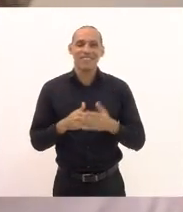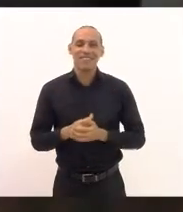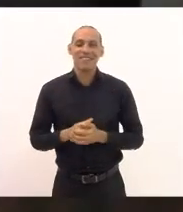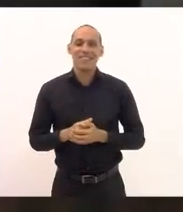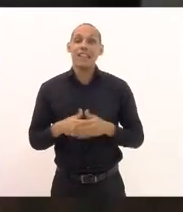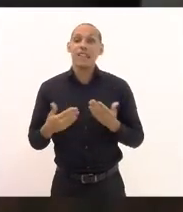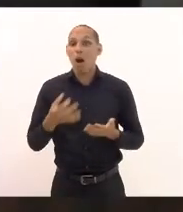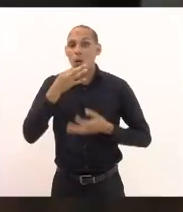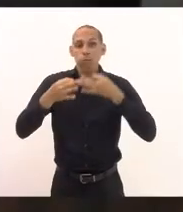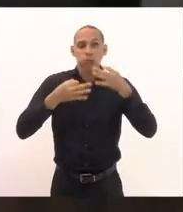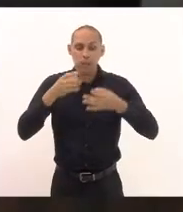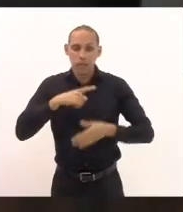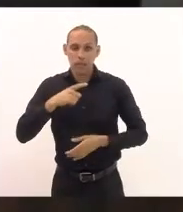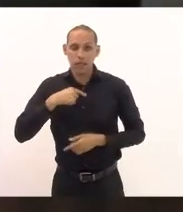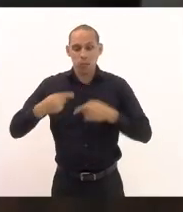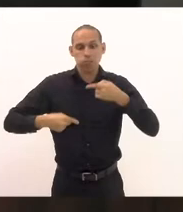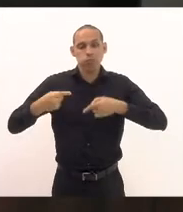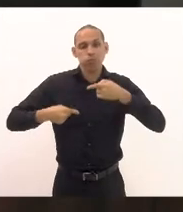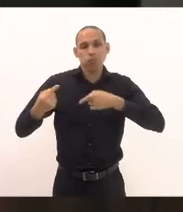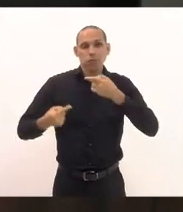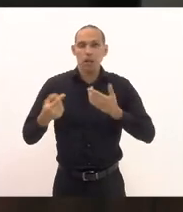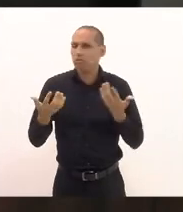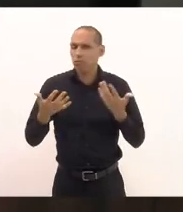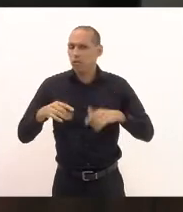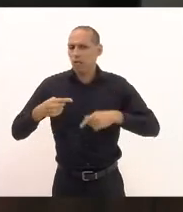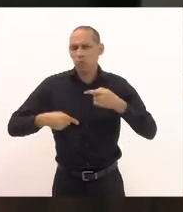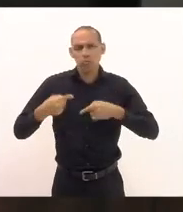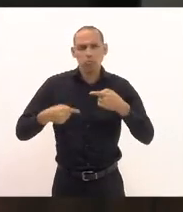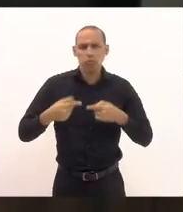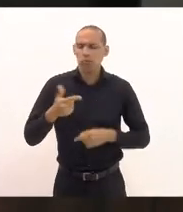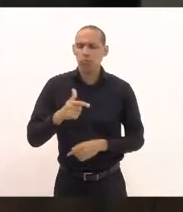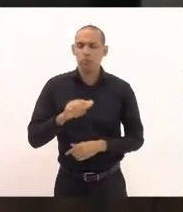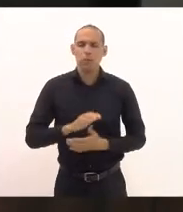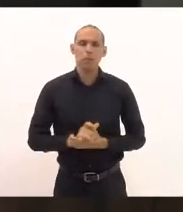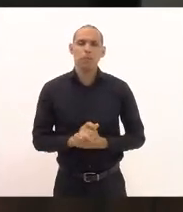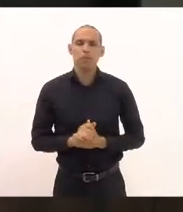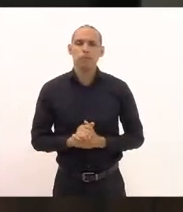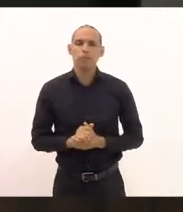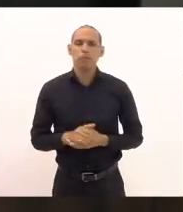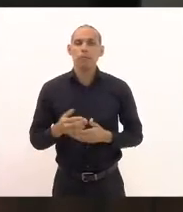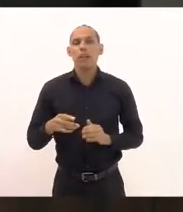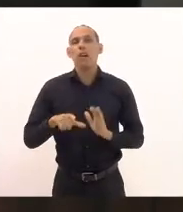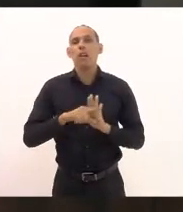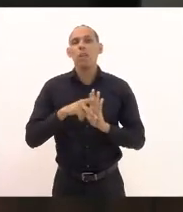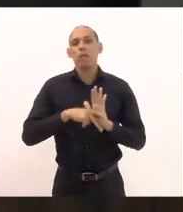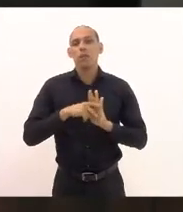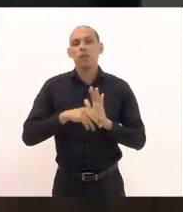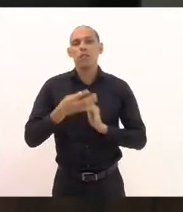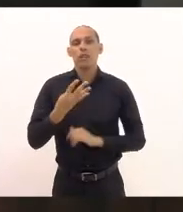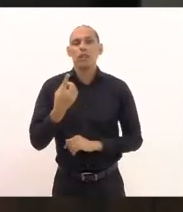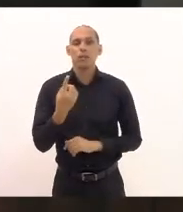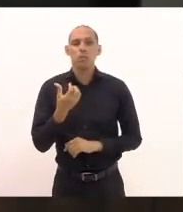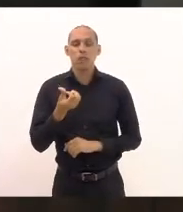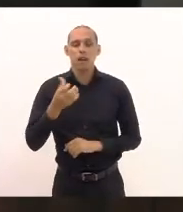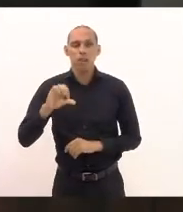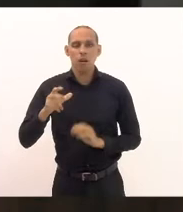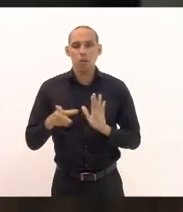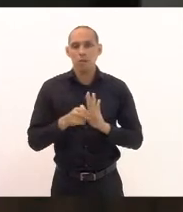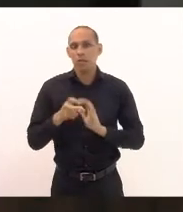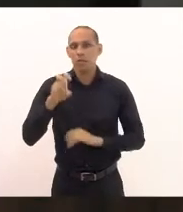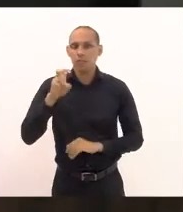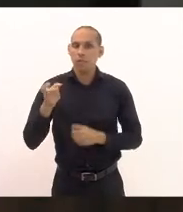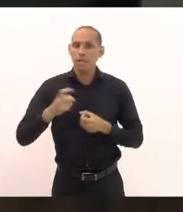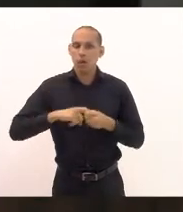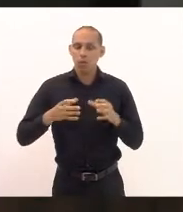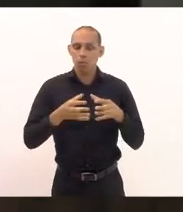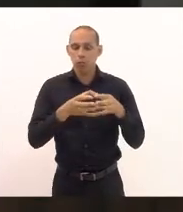pareceres emitidos em discussão. Não havendo que queira discutir, encerra da discussão. Projeto de lei 4169 recebeu 5 emendas e retorna às